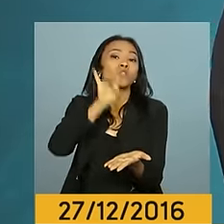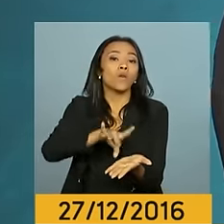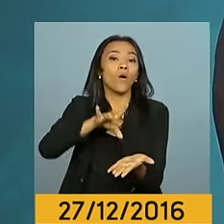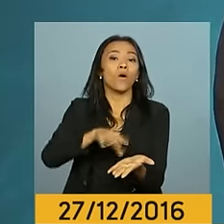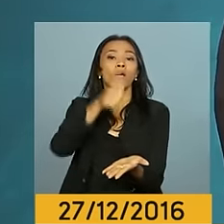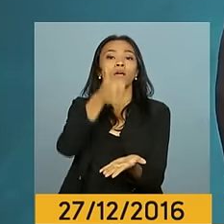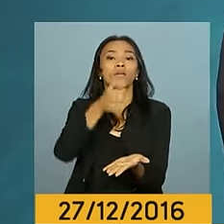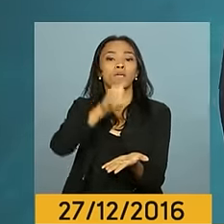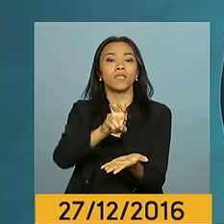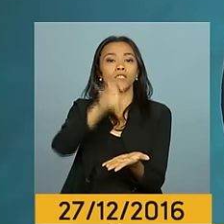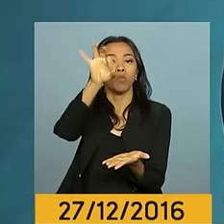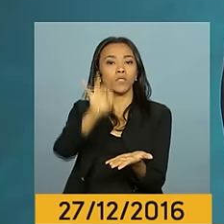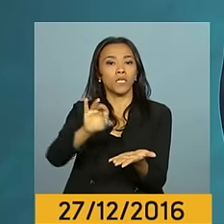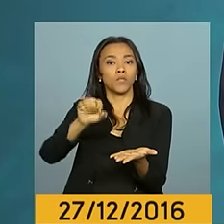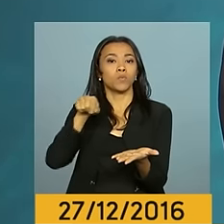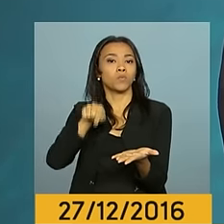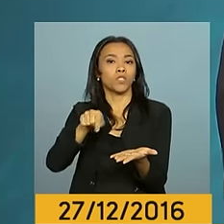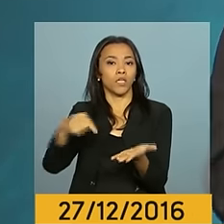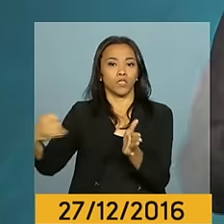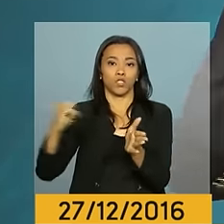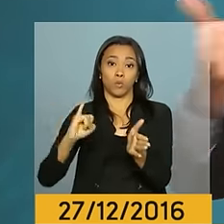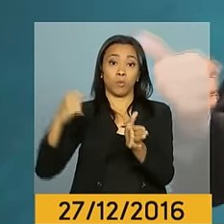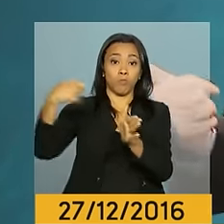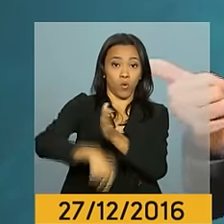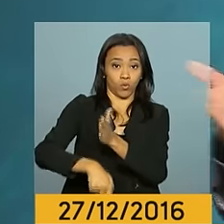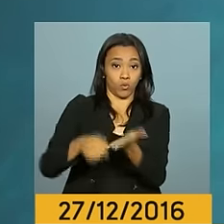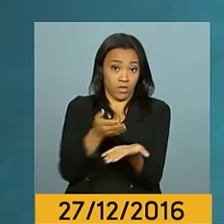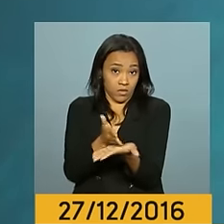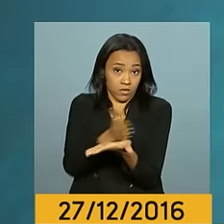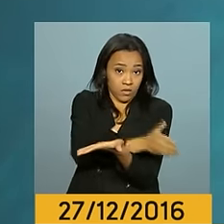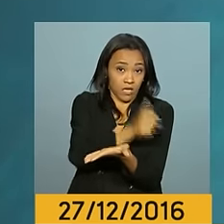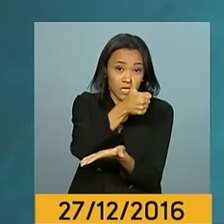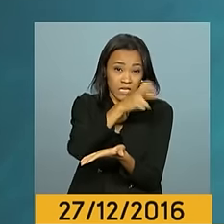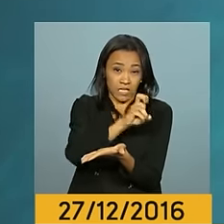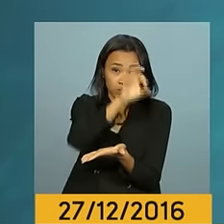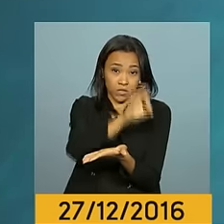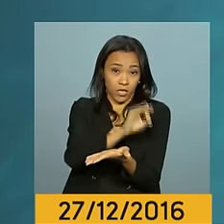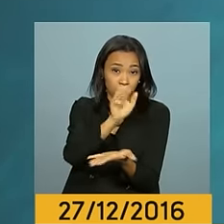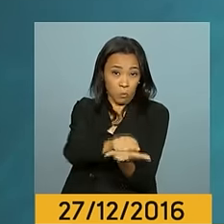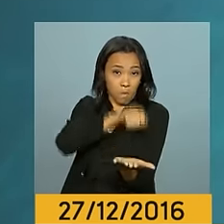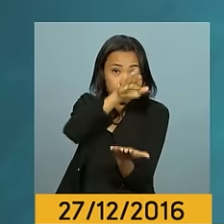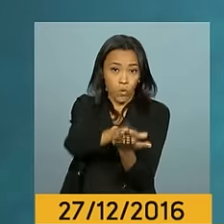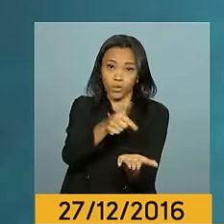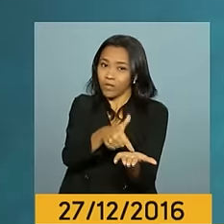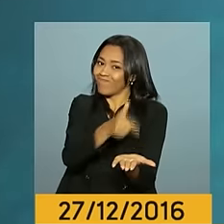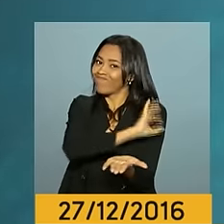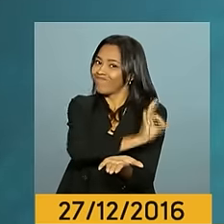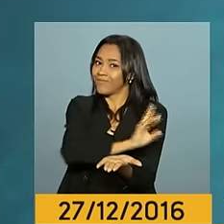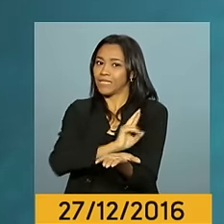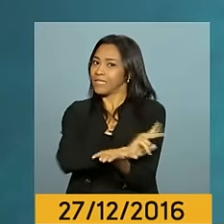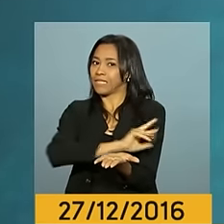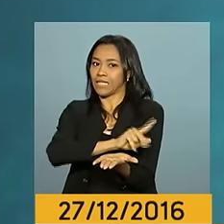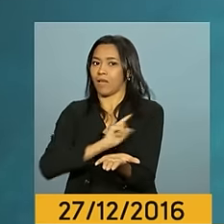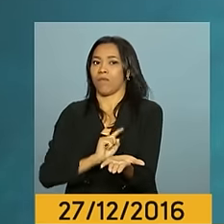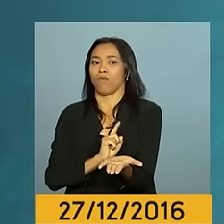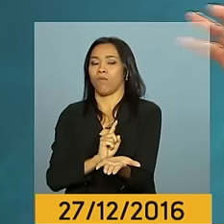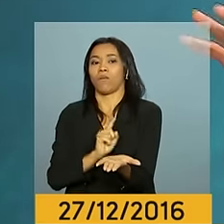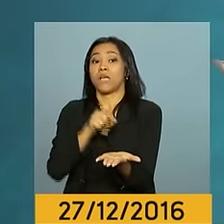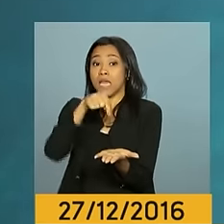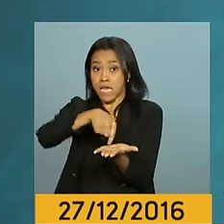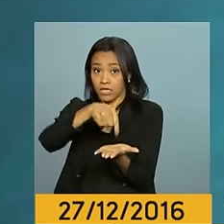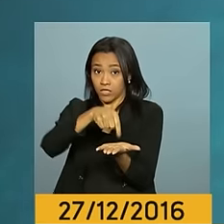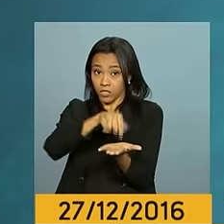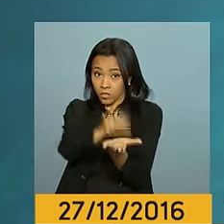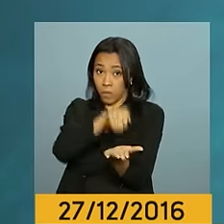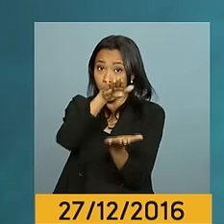15% do Imposto e não os 15% da multa o 15% da multa ficaria